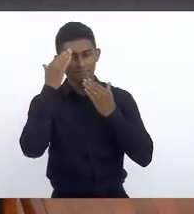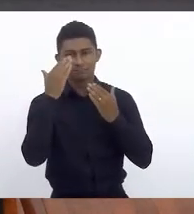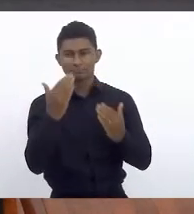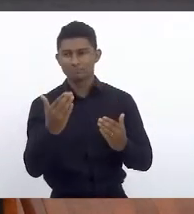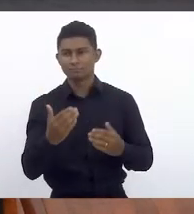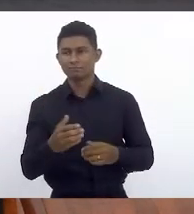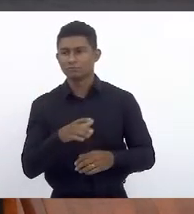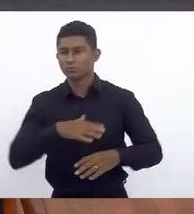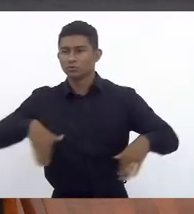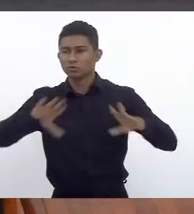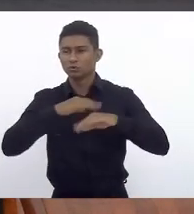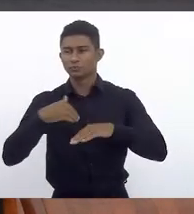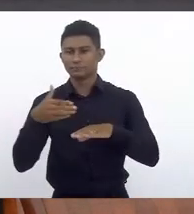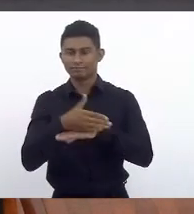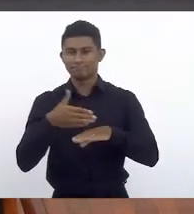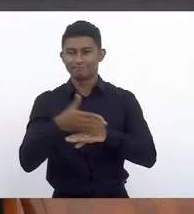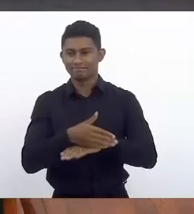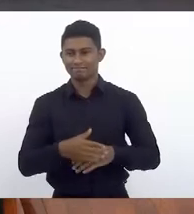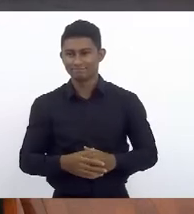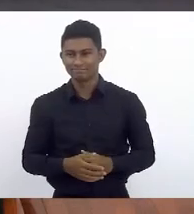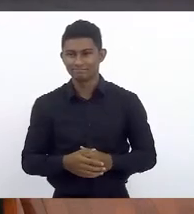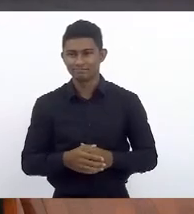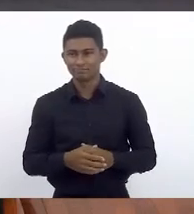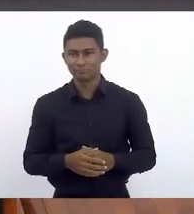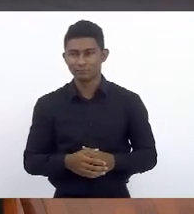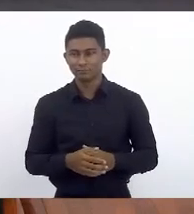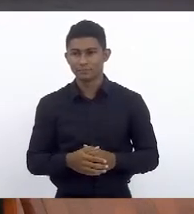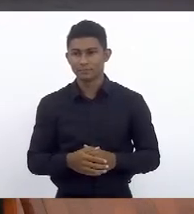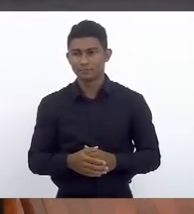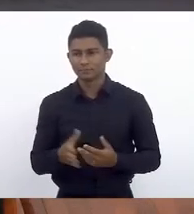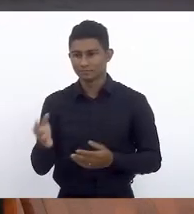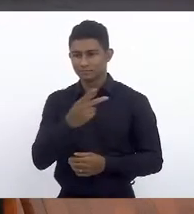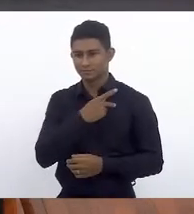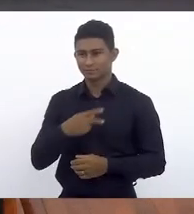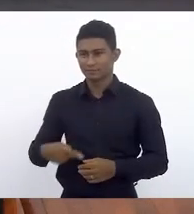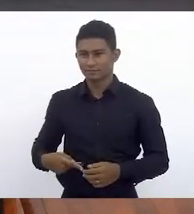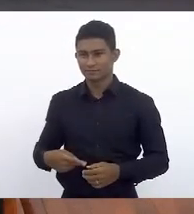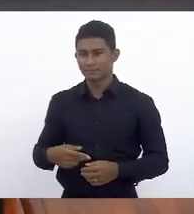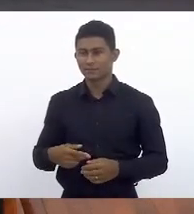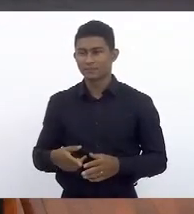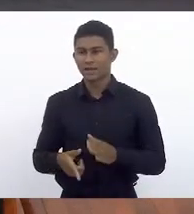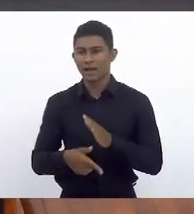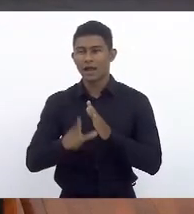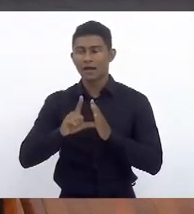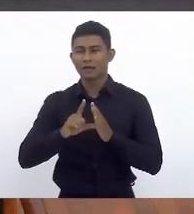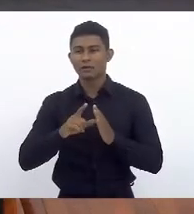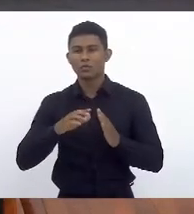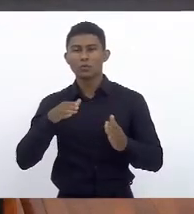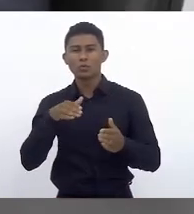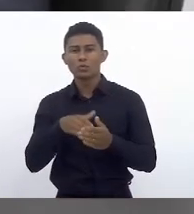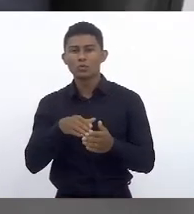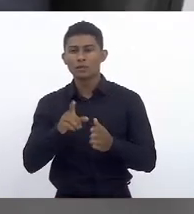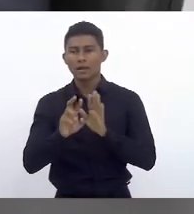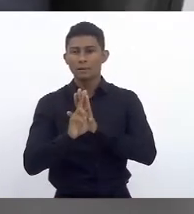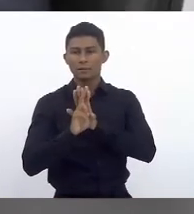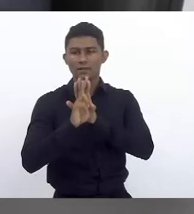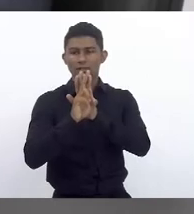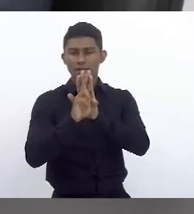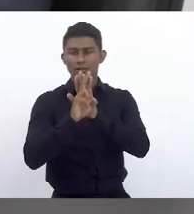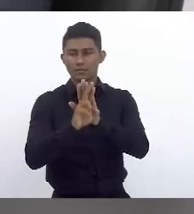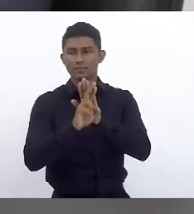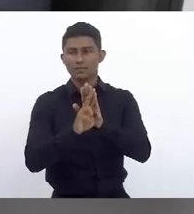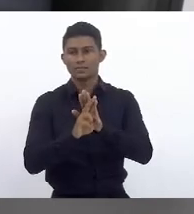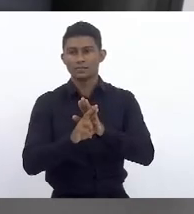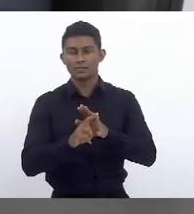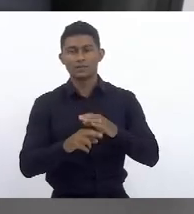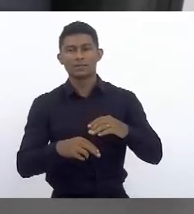pela participação de todos e todas. Presidente, antes do senhor, o último a fazer usar a palavra foi o representante do Ministério Público.